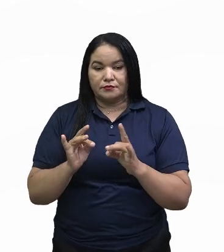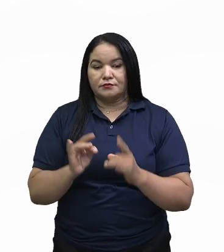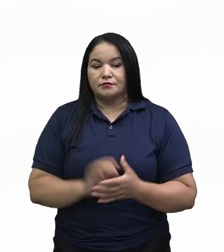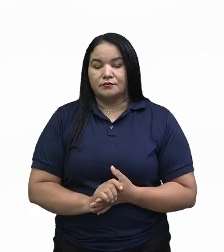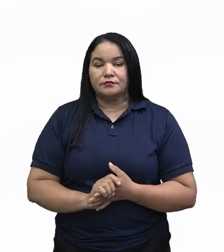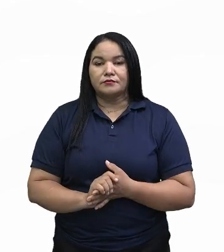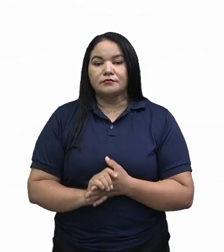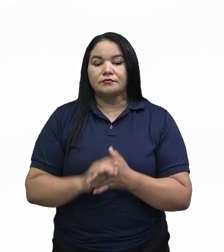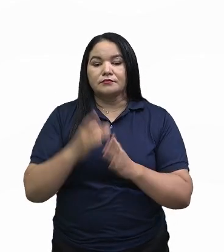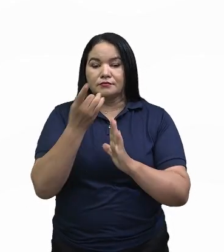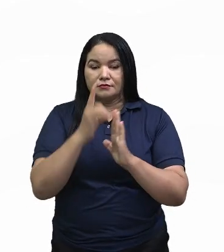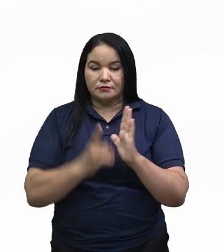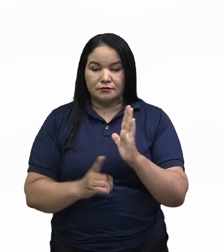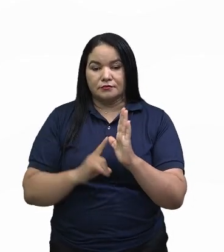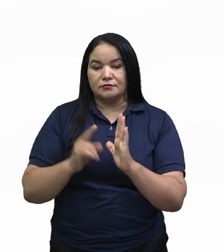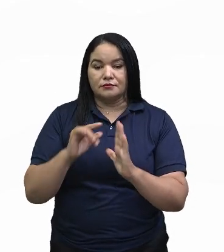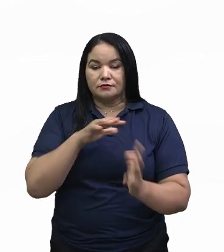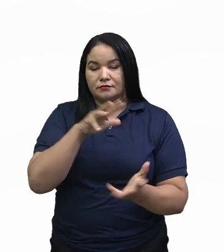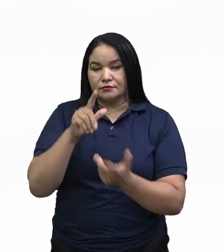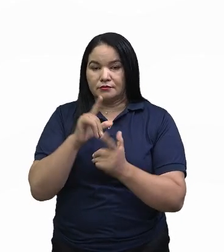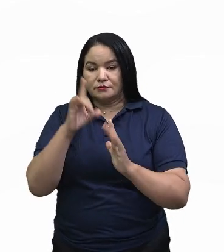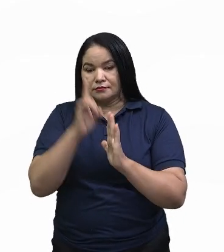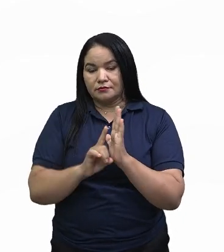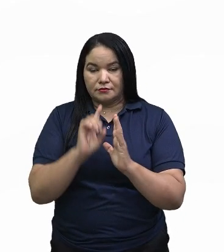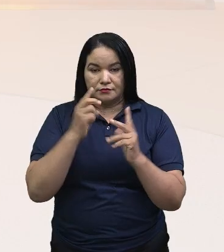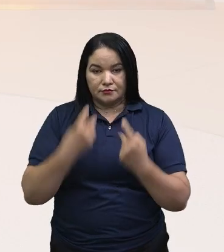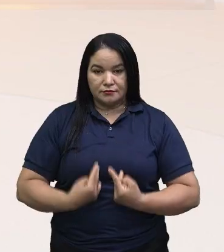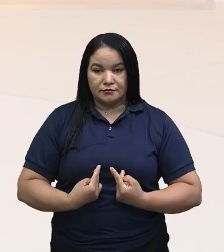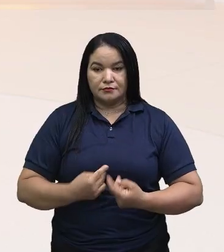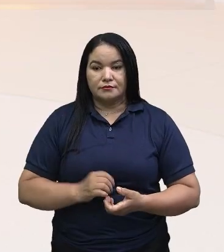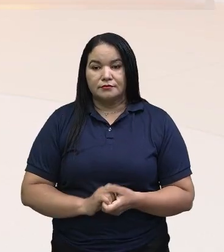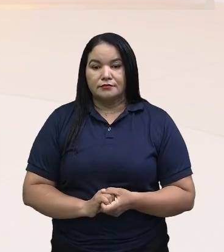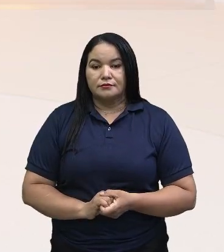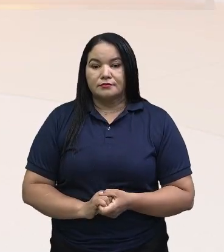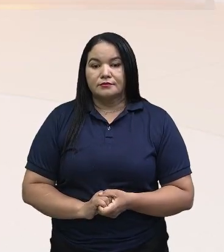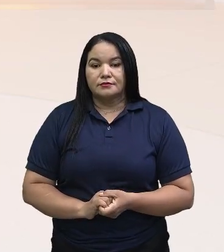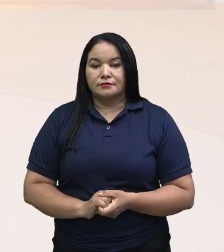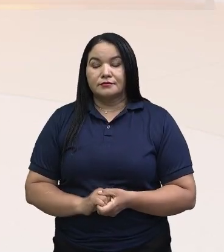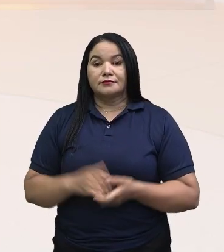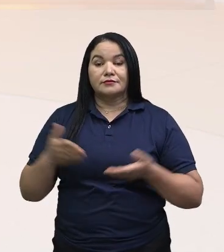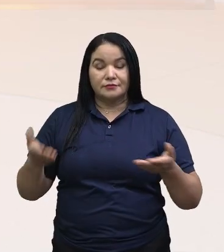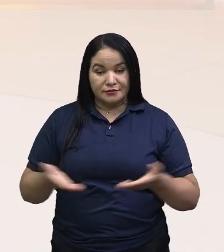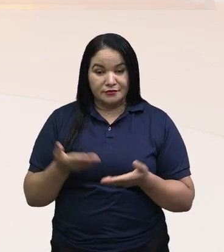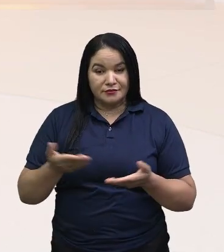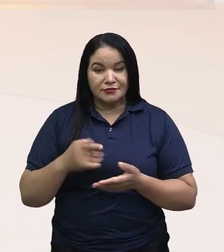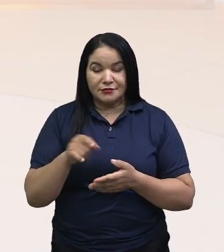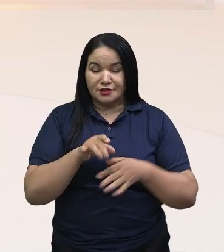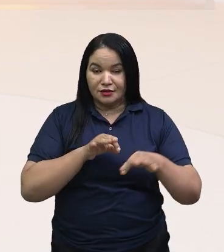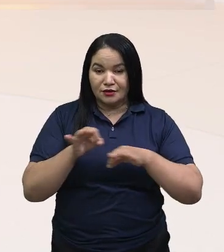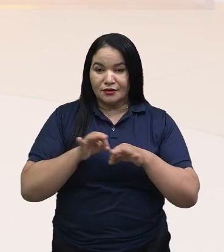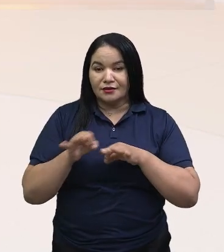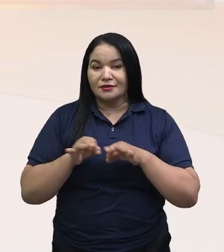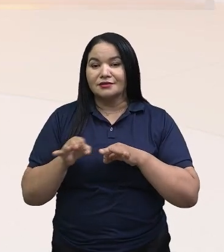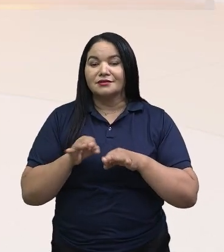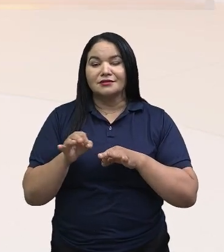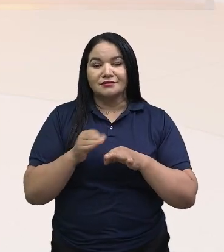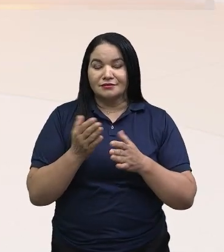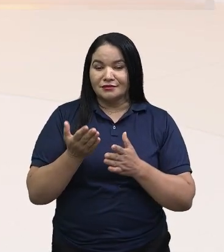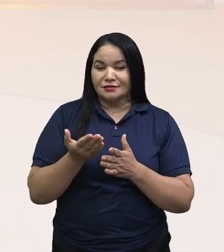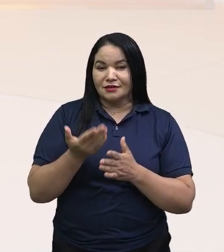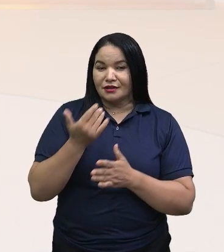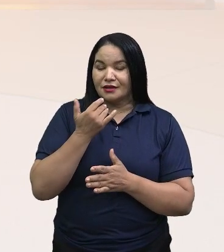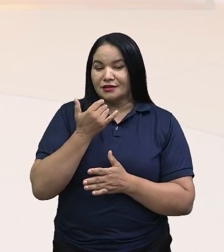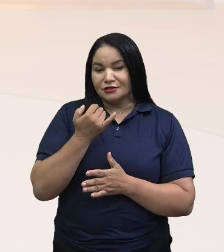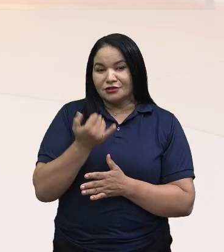Detalhamento: Declaração Universal dos Direitos Humanos. E agora você se organiza aí, separa suas